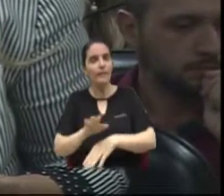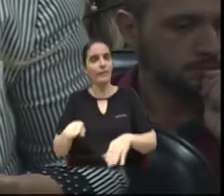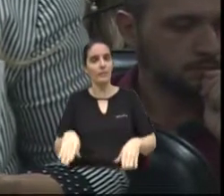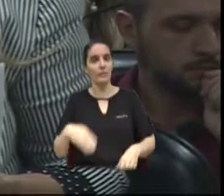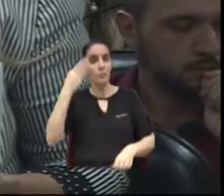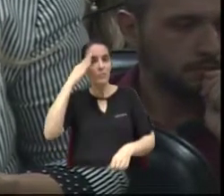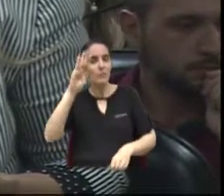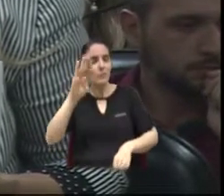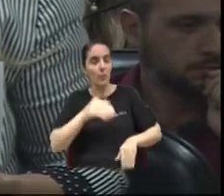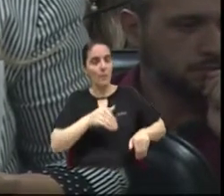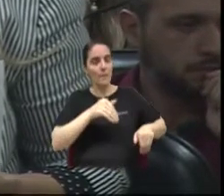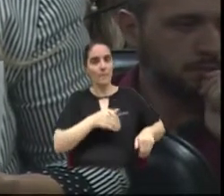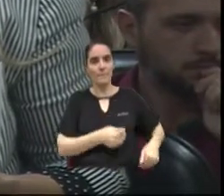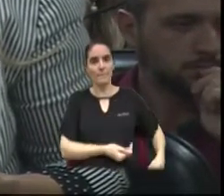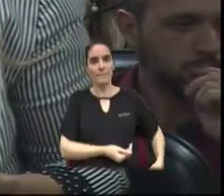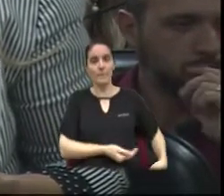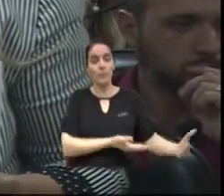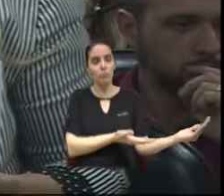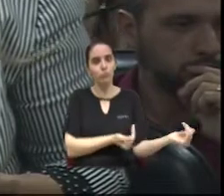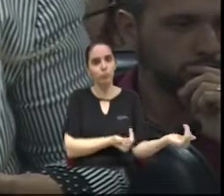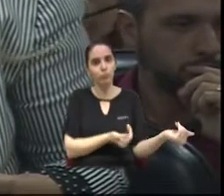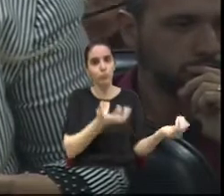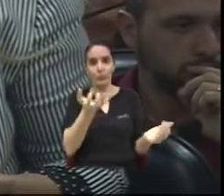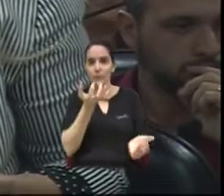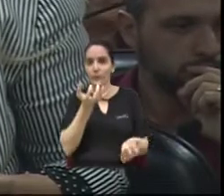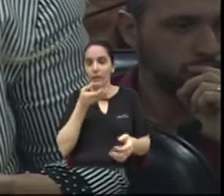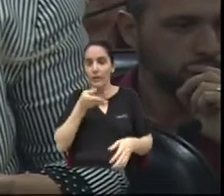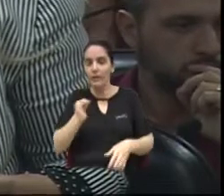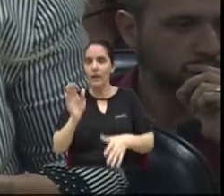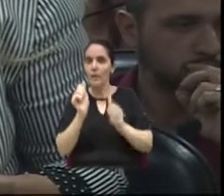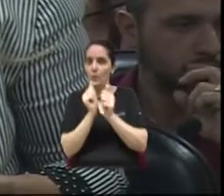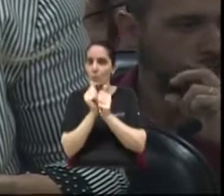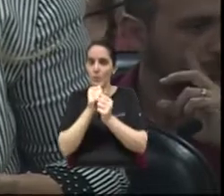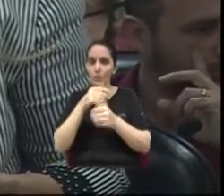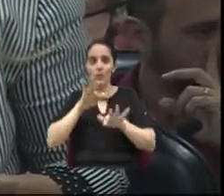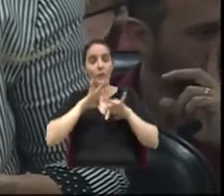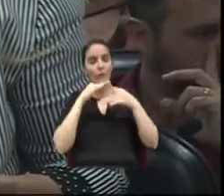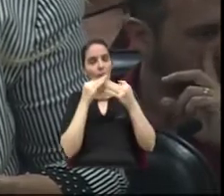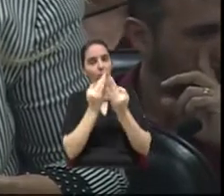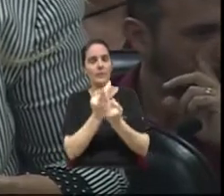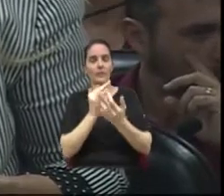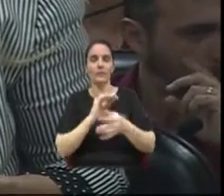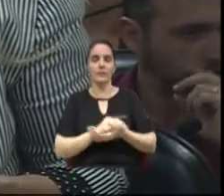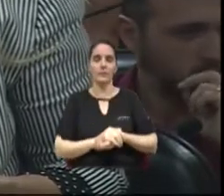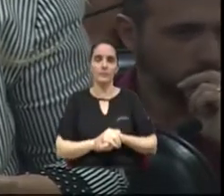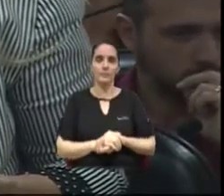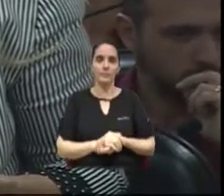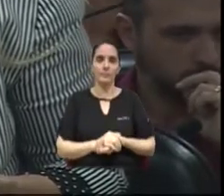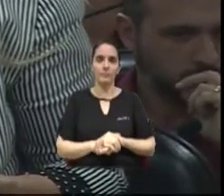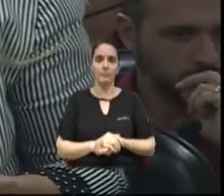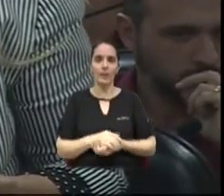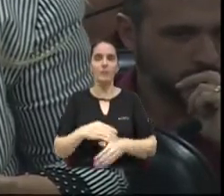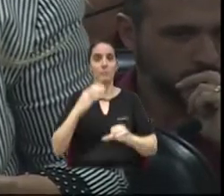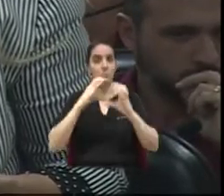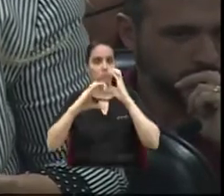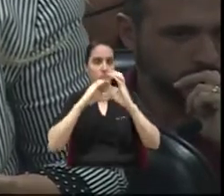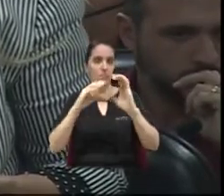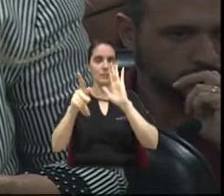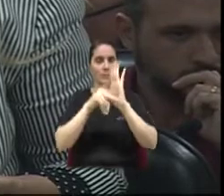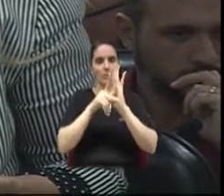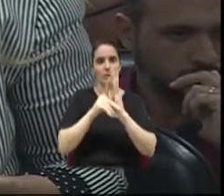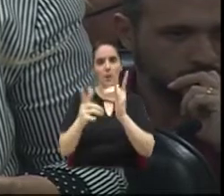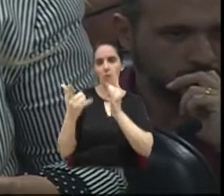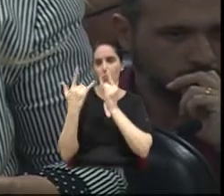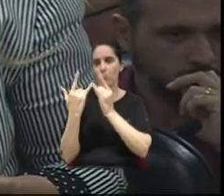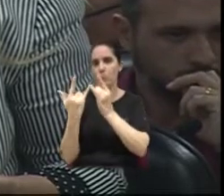de relembrar, junto com seus pais e familiares, dos clássicos do rock and roll. A